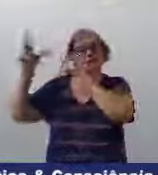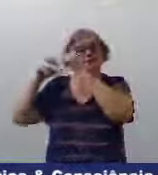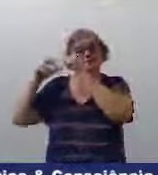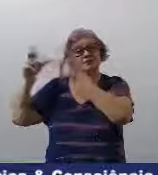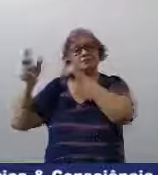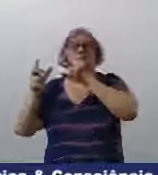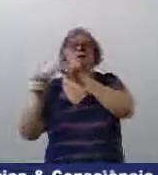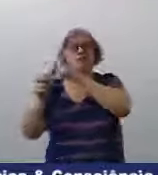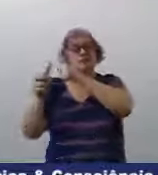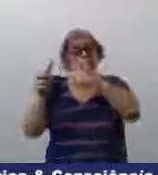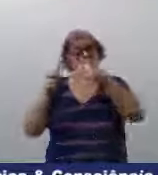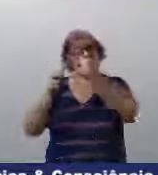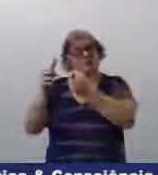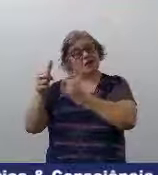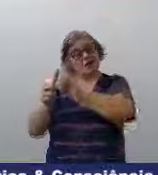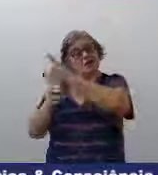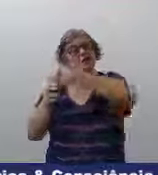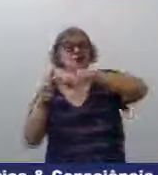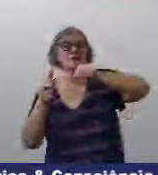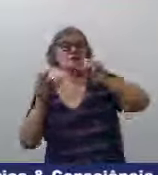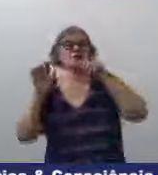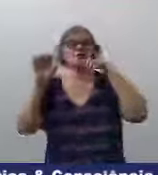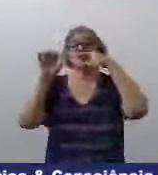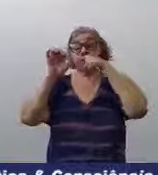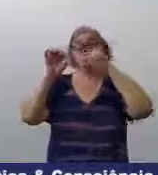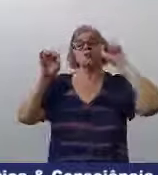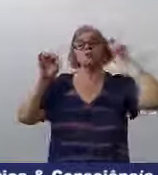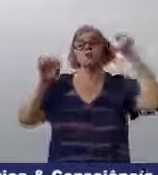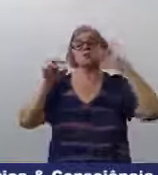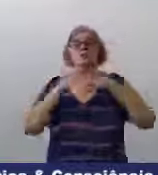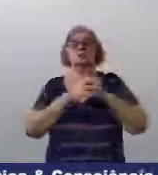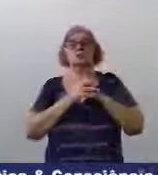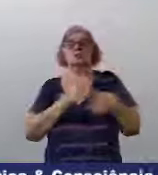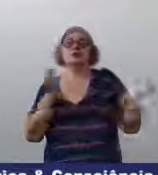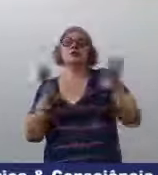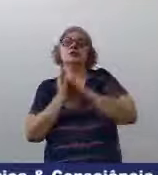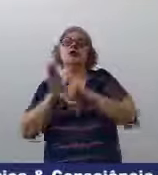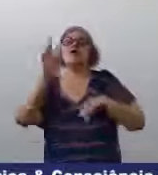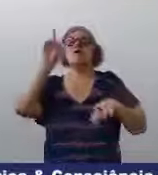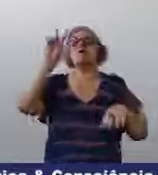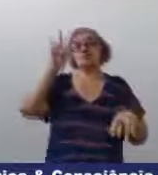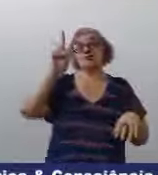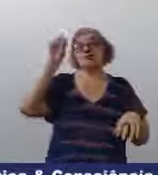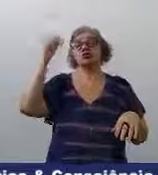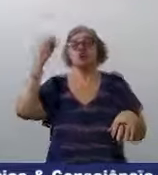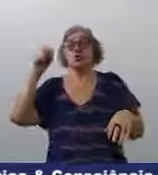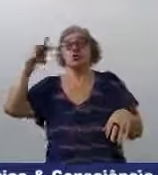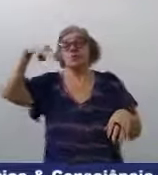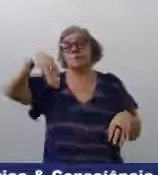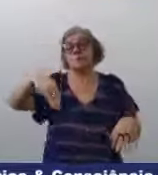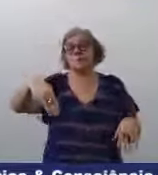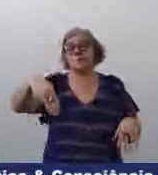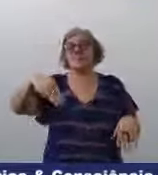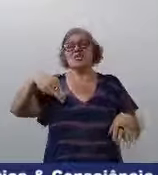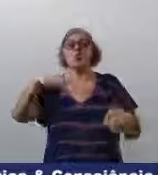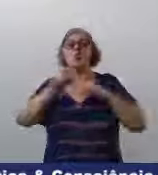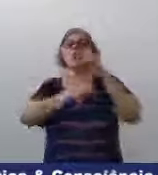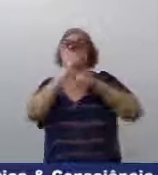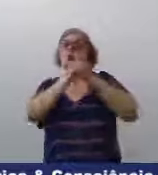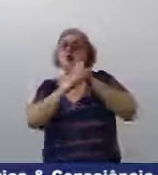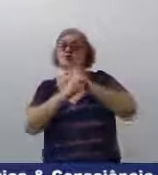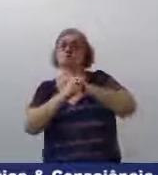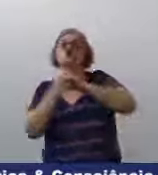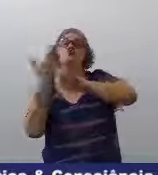Essa estrela, que dança em torno do buraco negro, está a 28 mil anos-luz